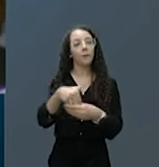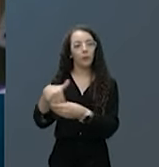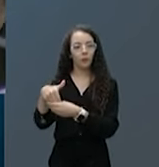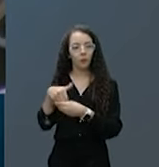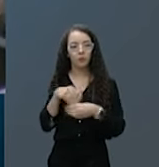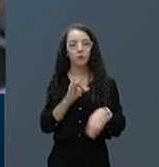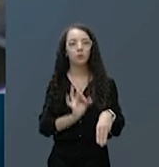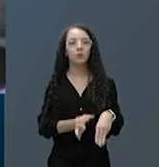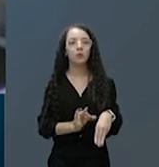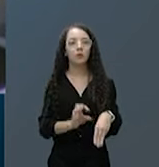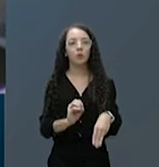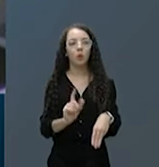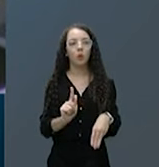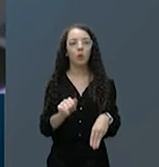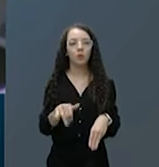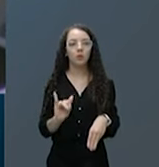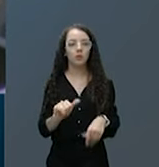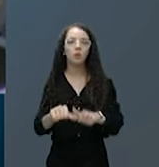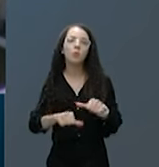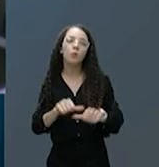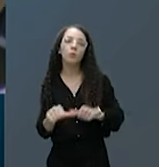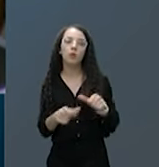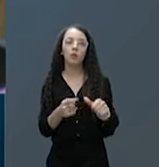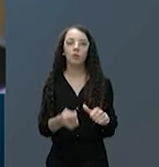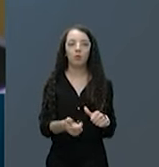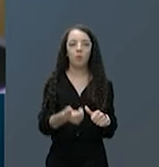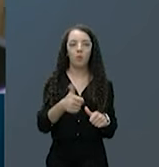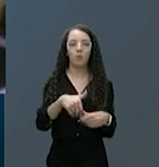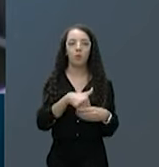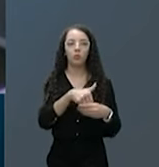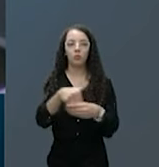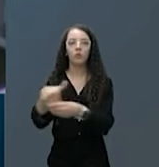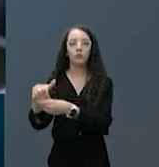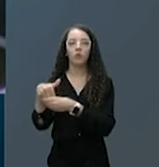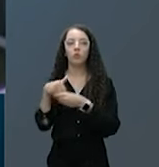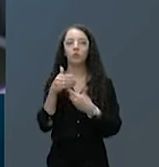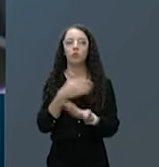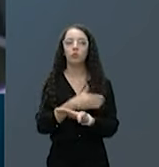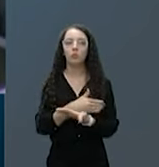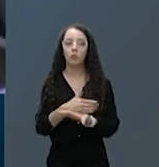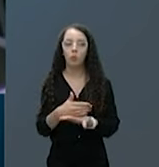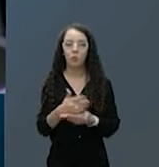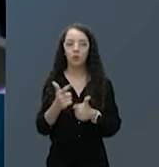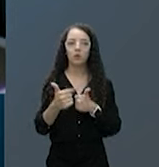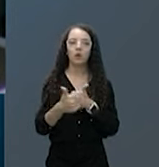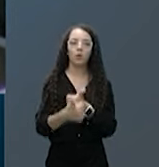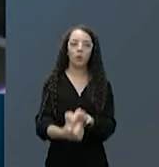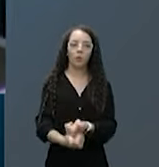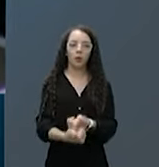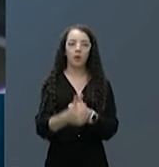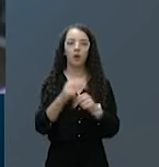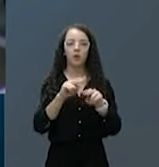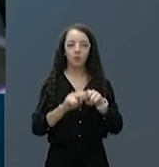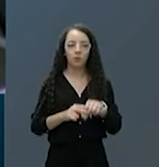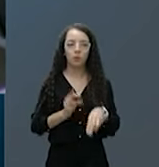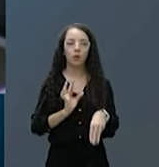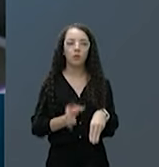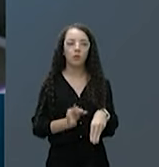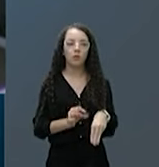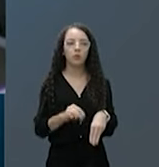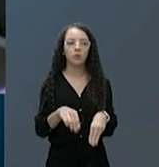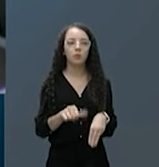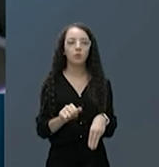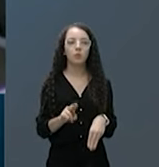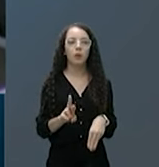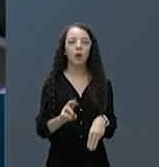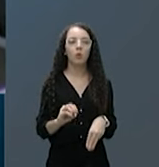parte o seu voto original, no que foi acompanhado pelo ministro Mauro, que pediu vista, e